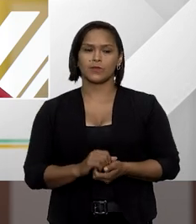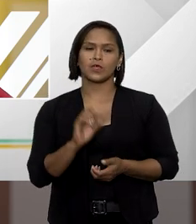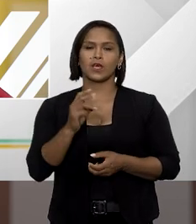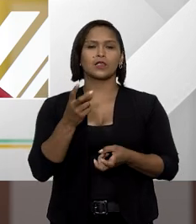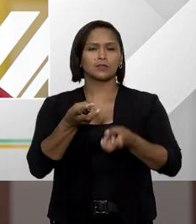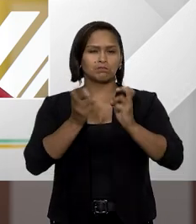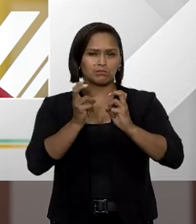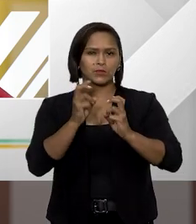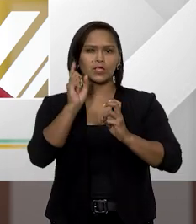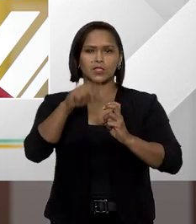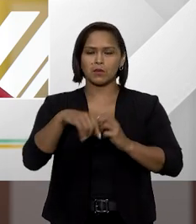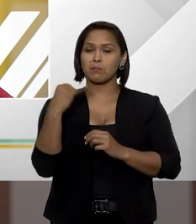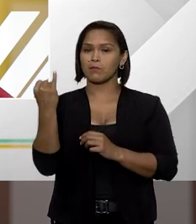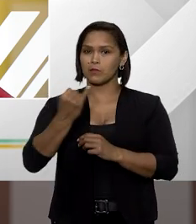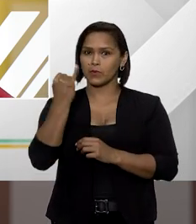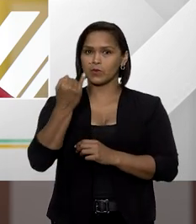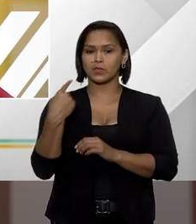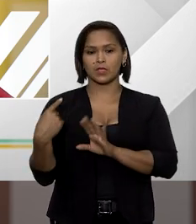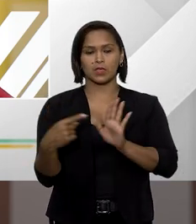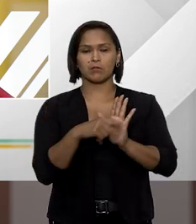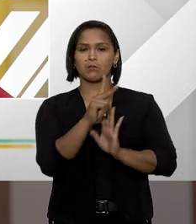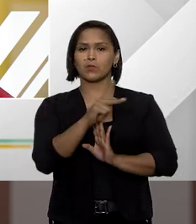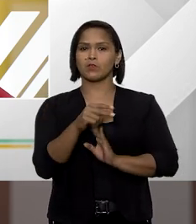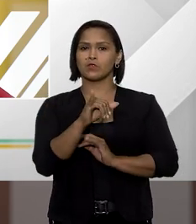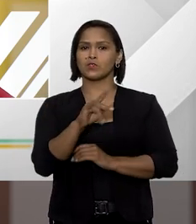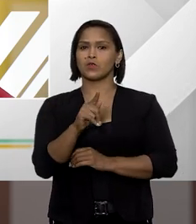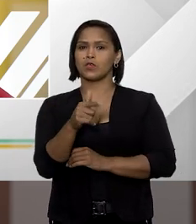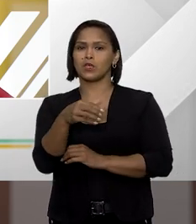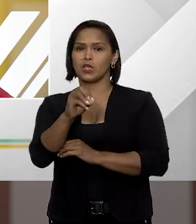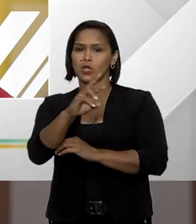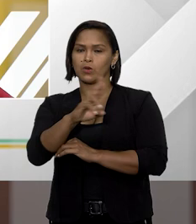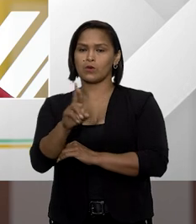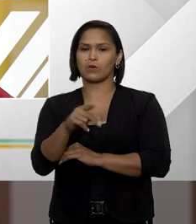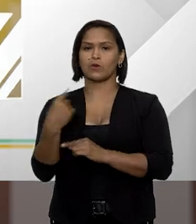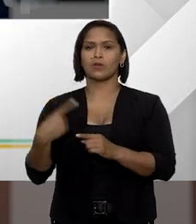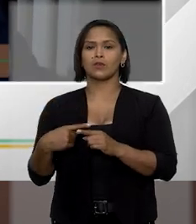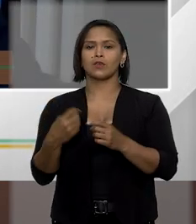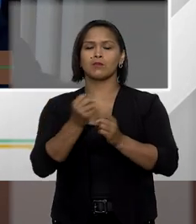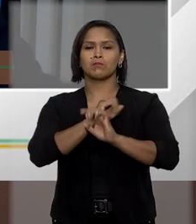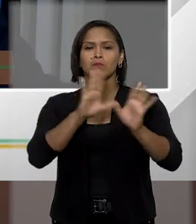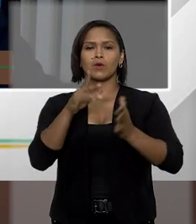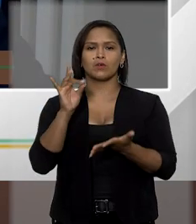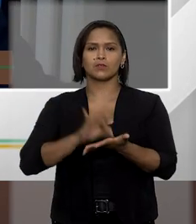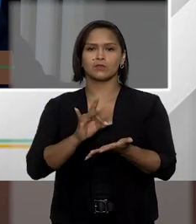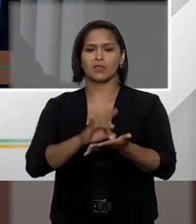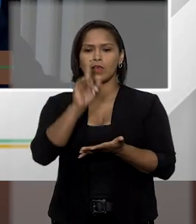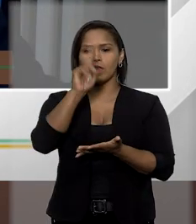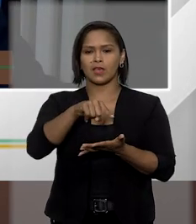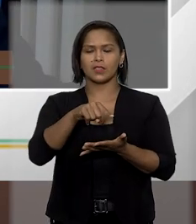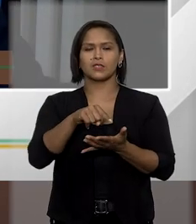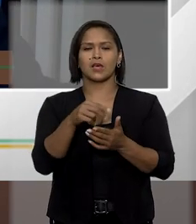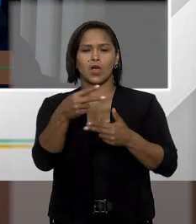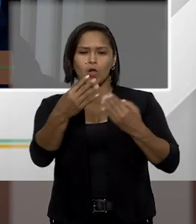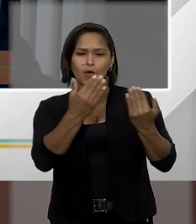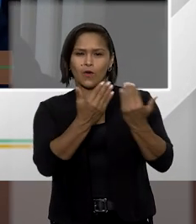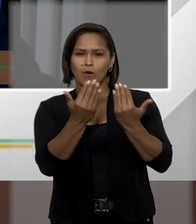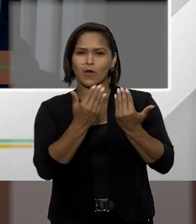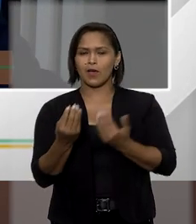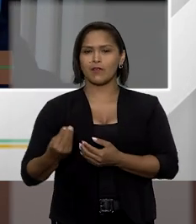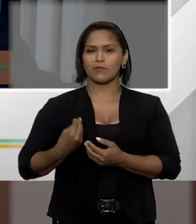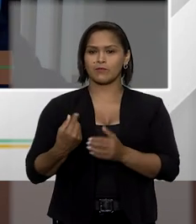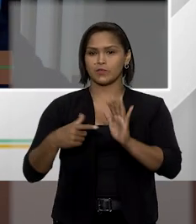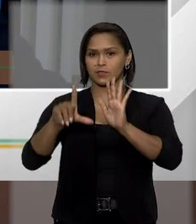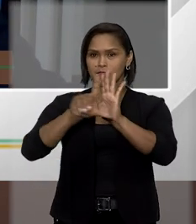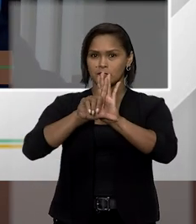São observações extremamente relevantes trazidas pelo professor Igor e que revelam exatamente esta simbiose hoje à vida